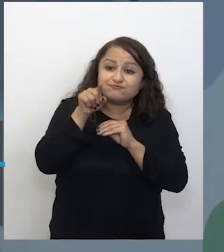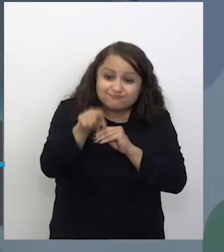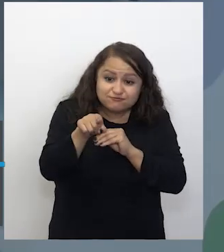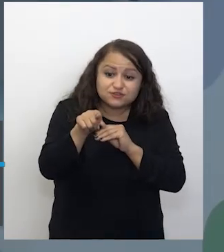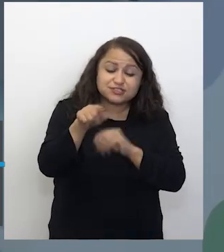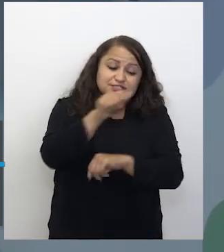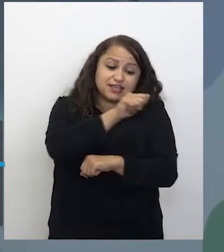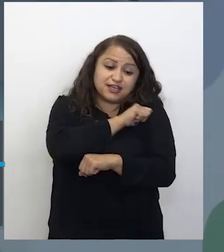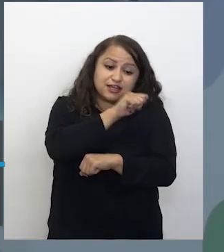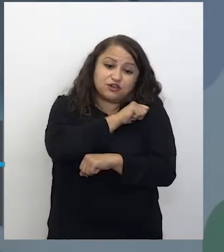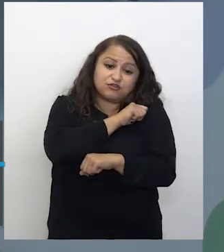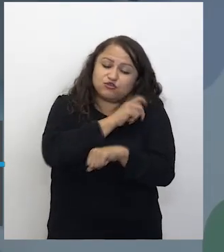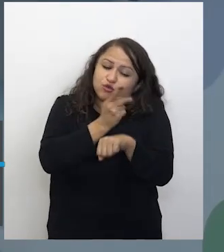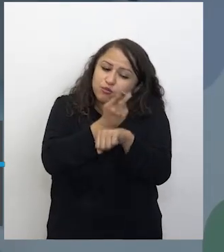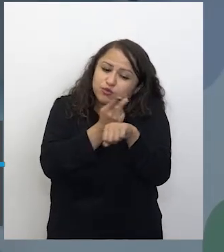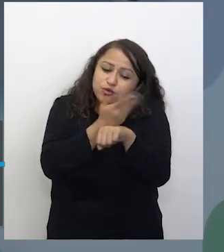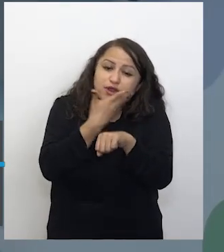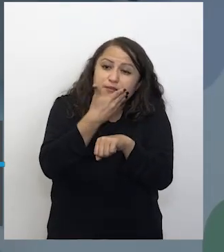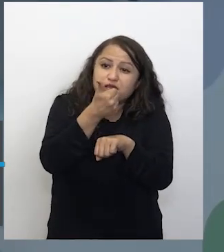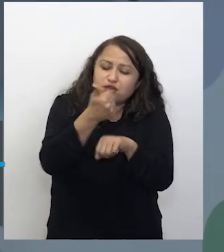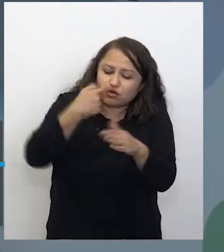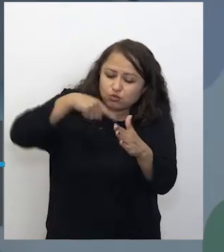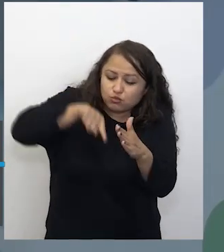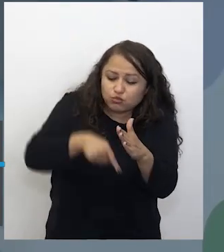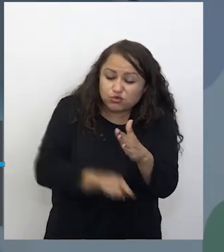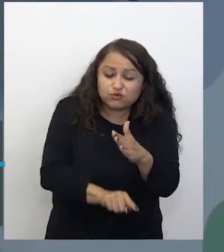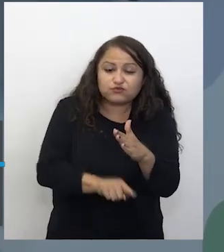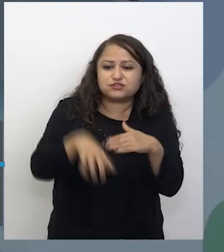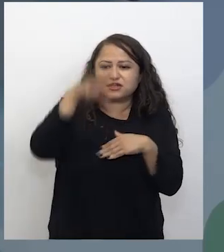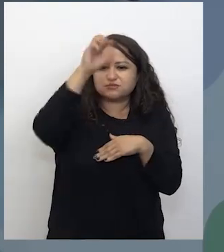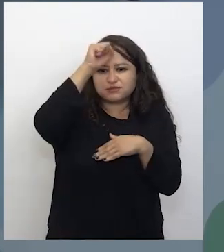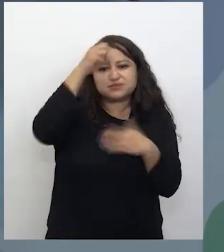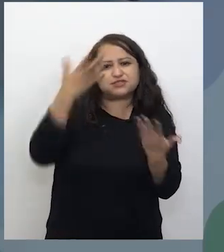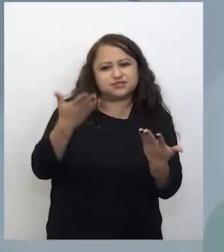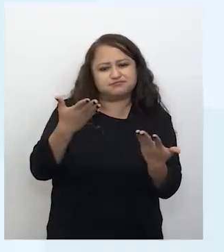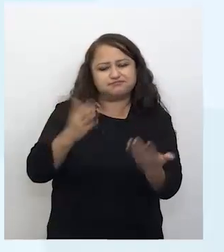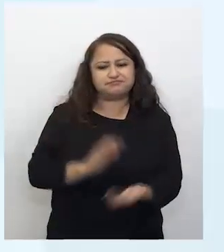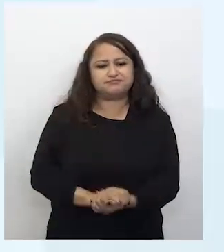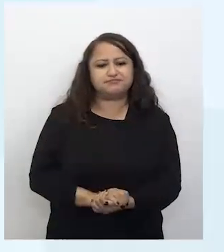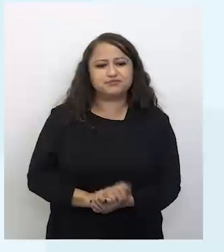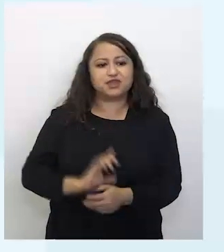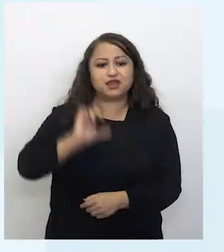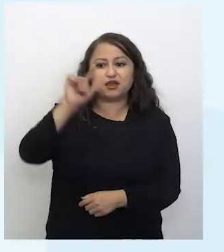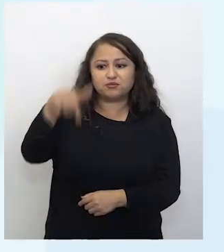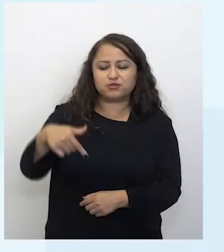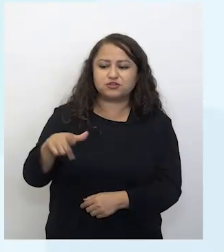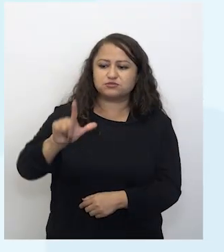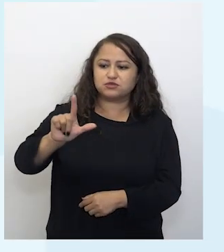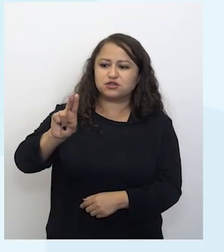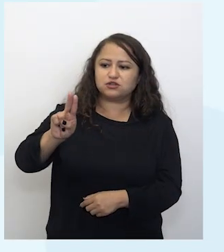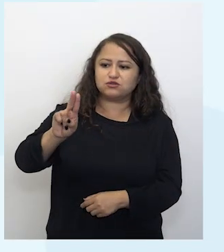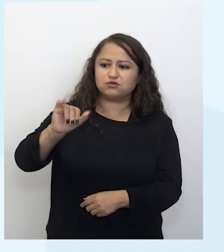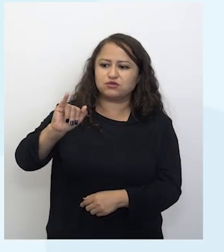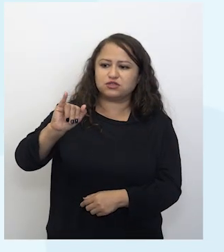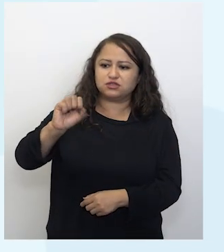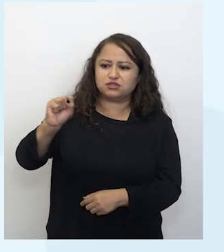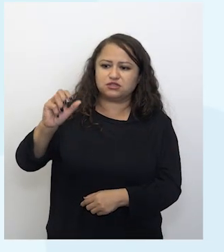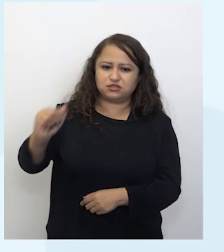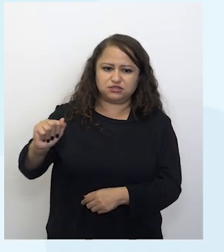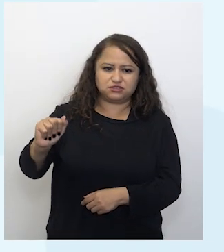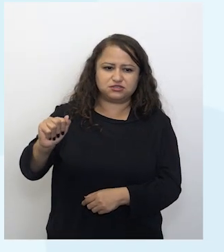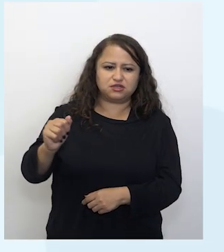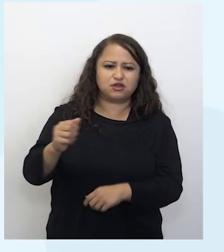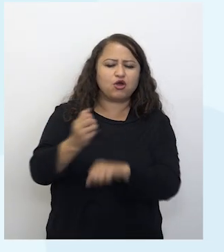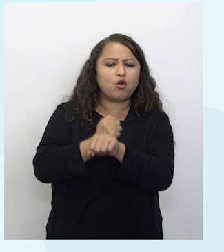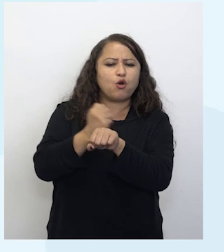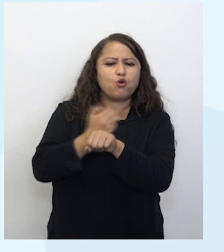aluno também depois aprofundar mais o assunto. E a próxima é a Luísa, né? No ano passado a gente passou até um